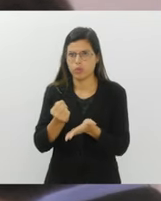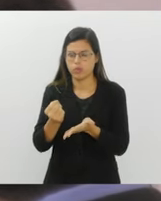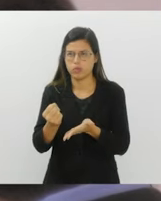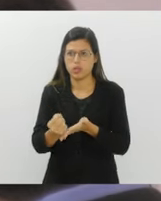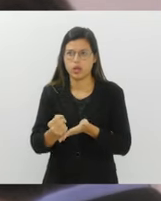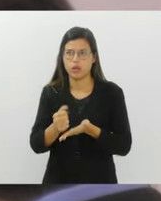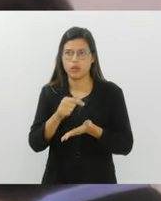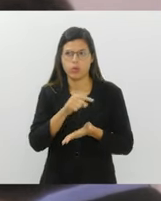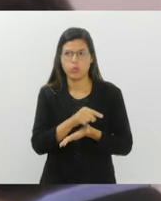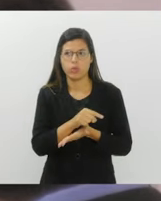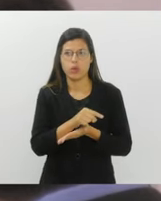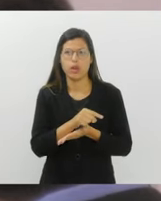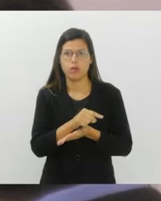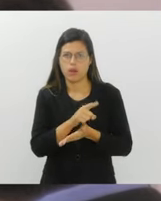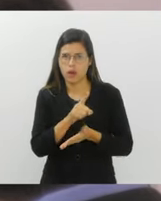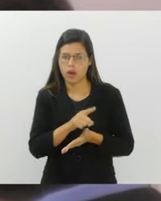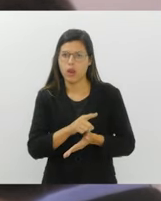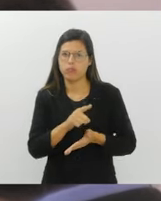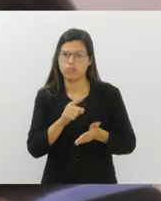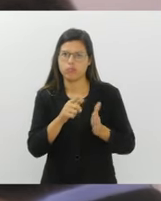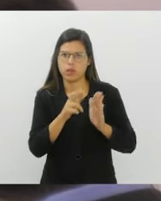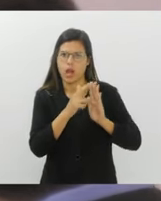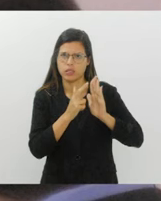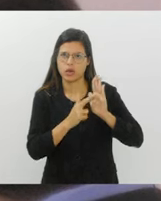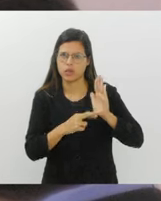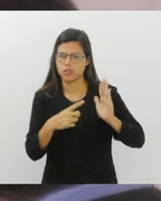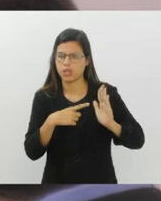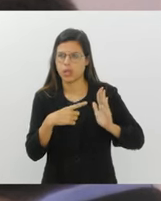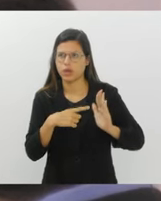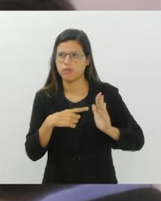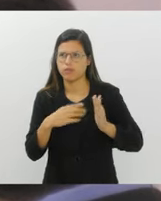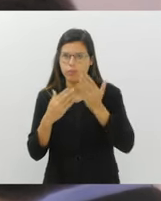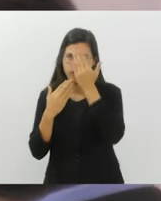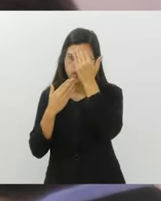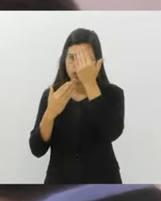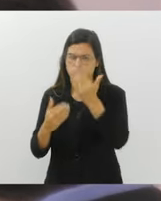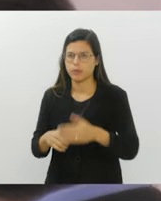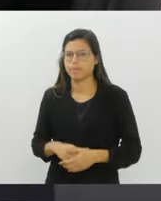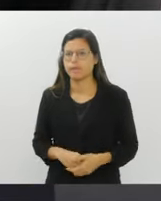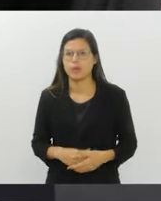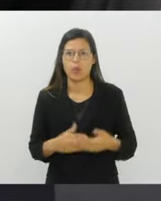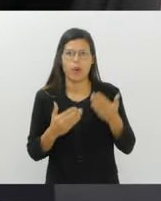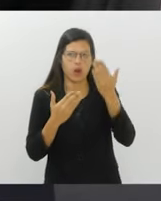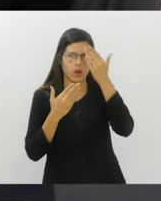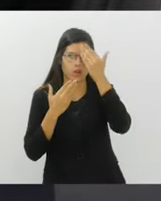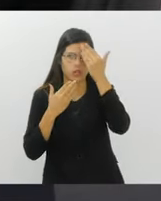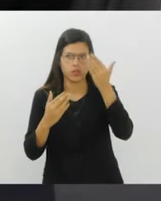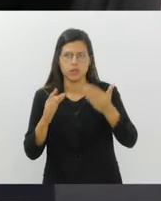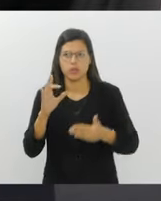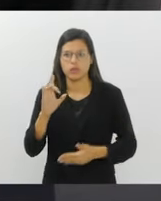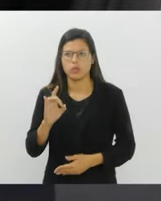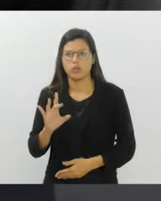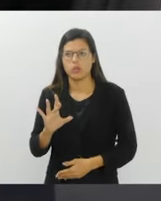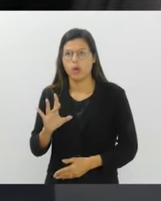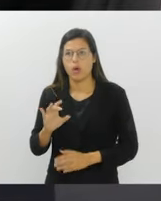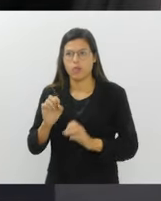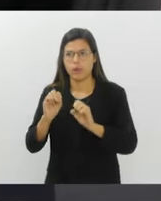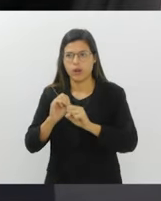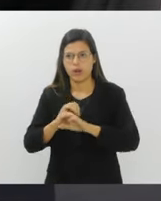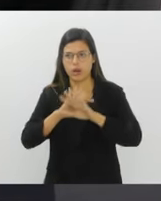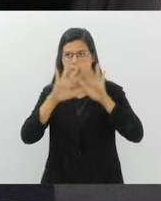ela é a entidade reguladora. Muito obrigado. Bom, eu que agradeço. Só para ficar bastante